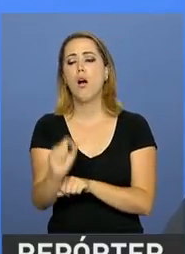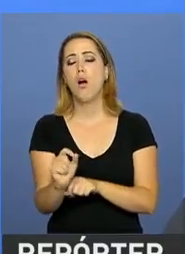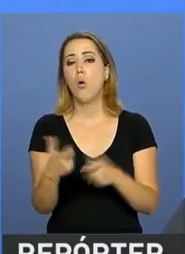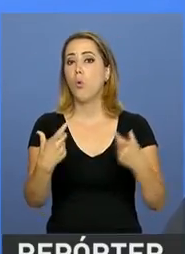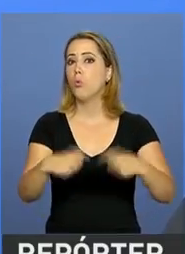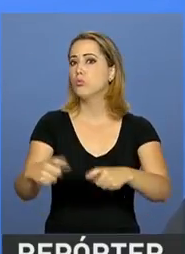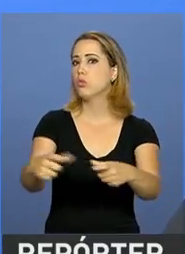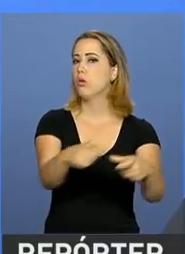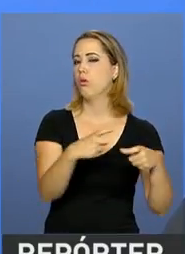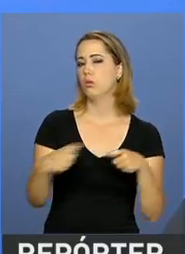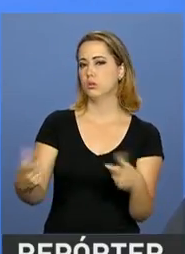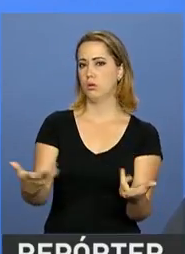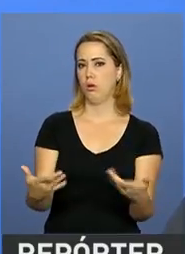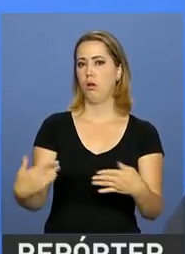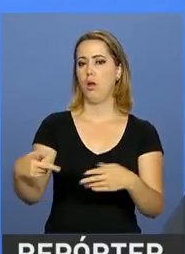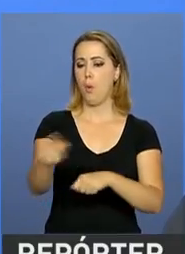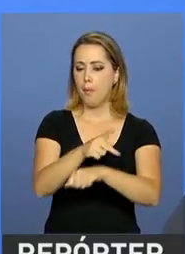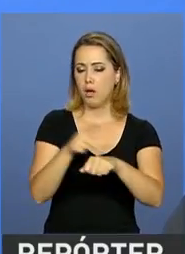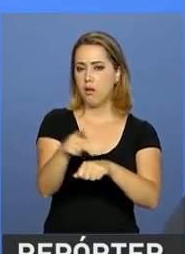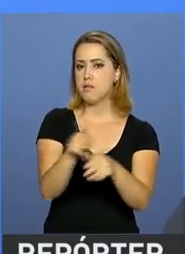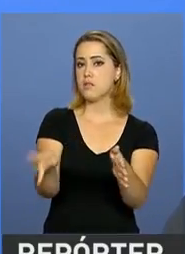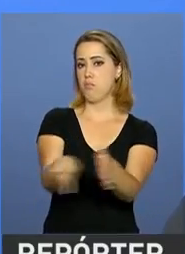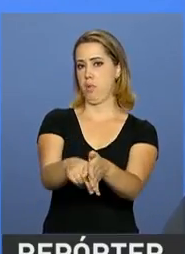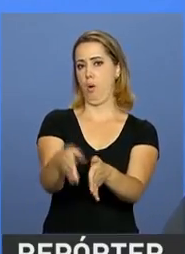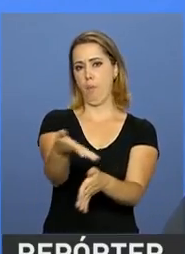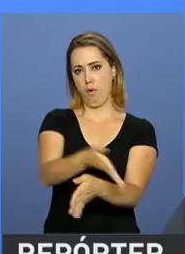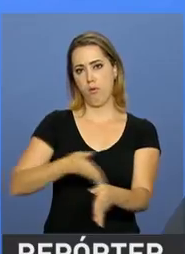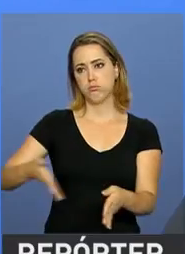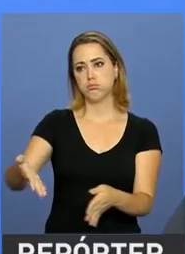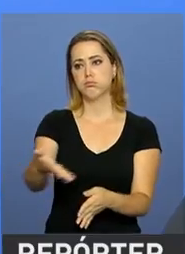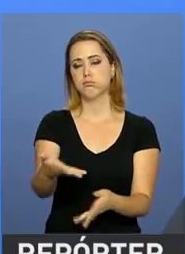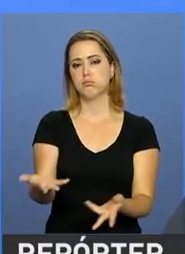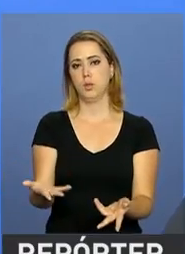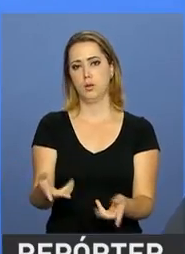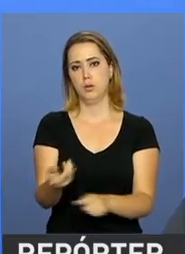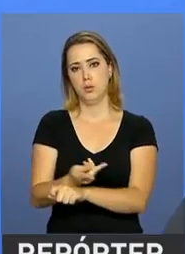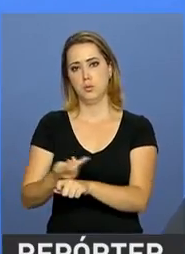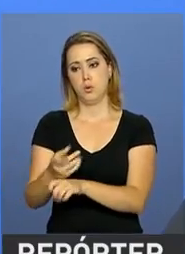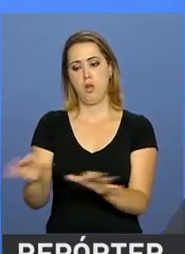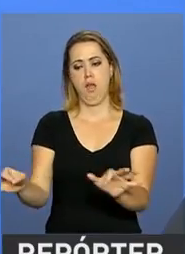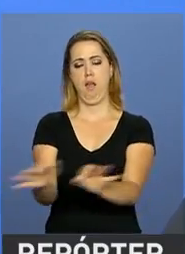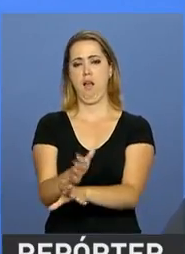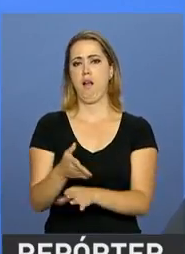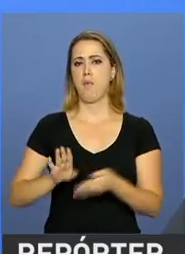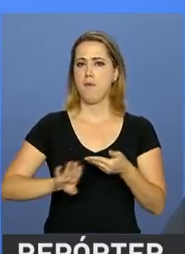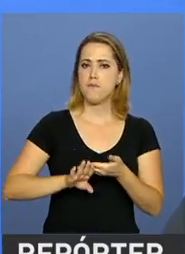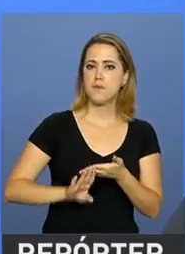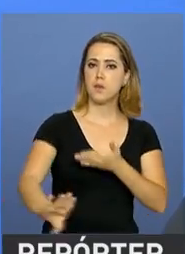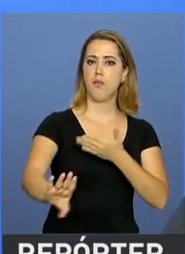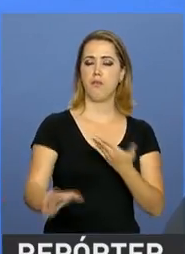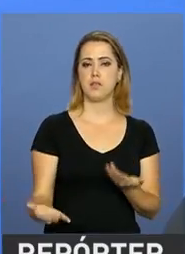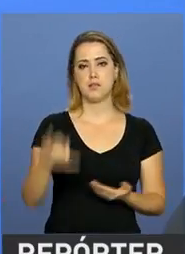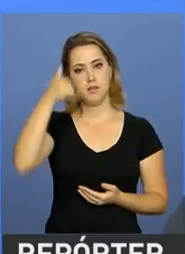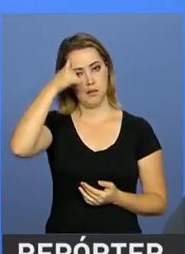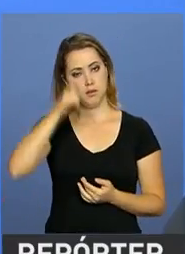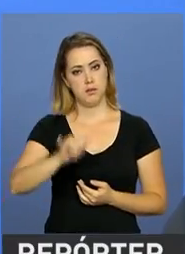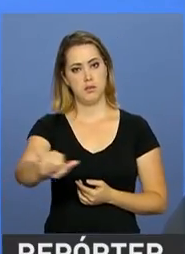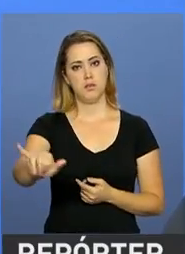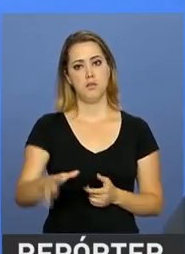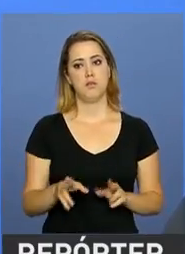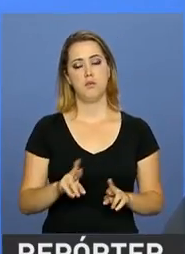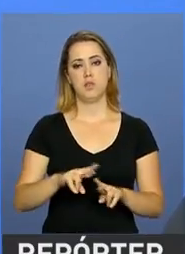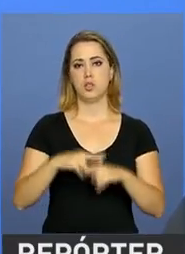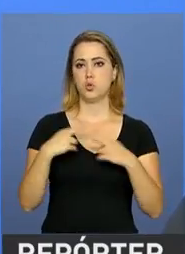organizado transnacional e e para que se evite se elimine e se evite no futuro a